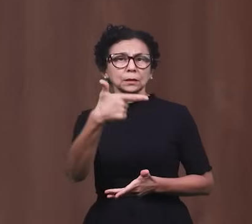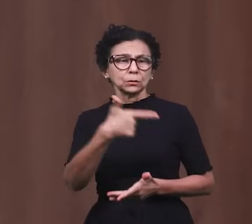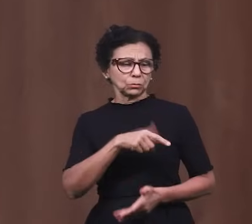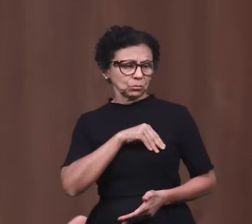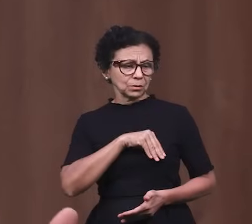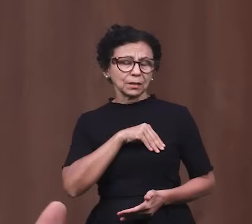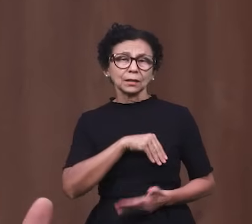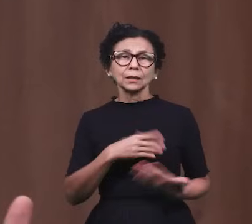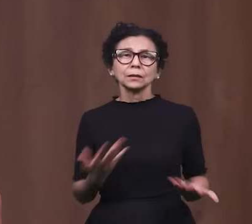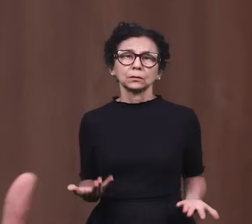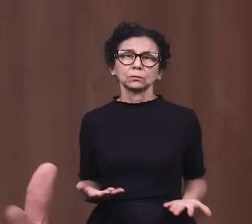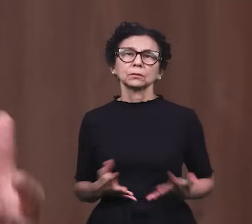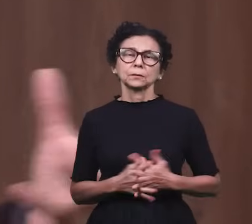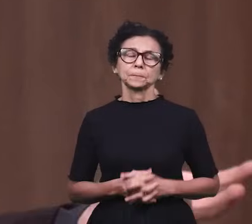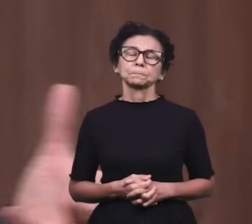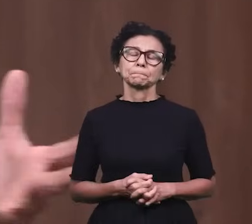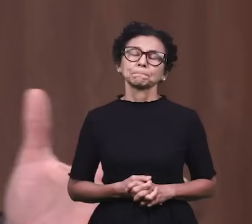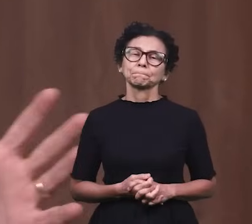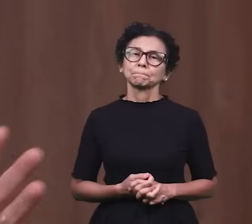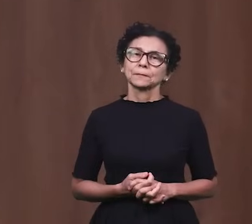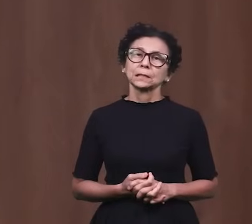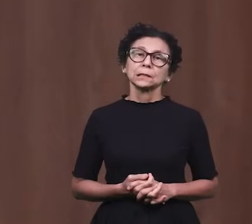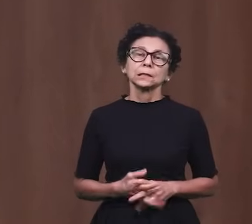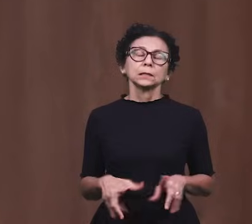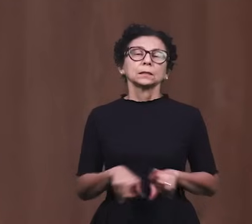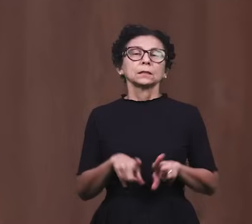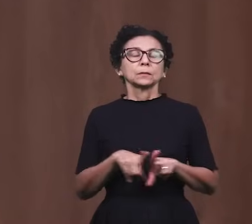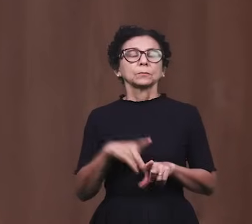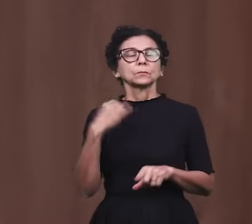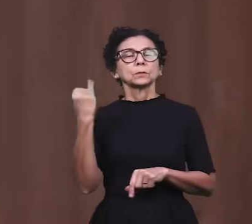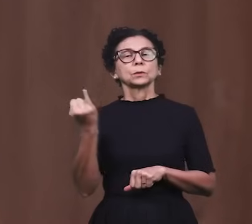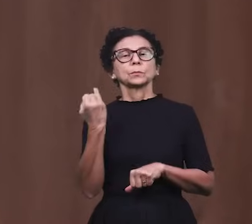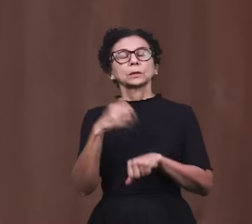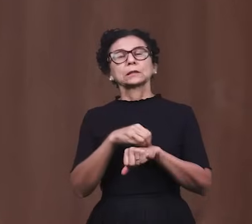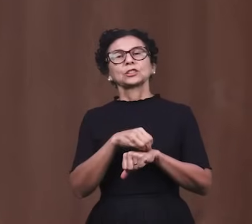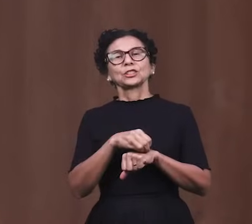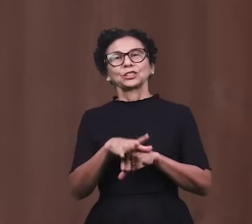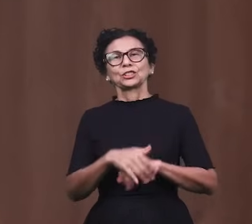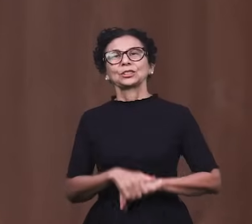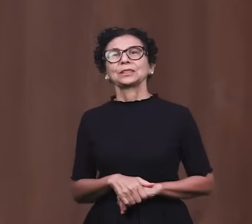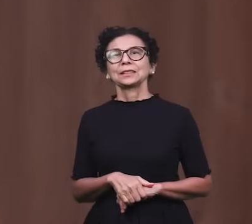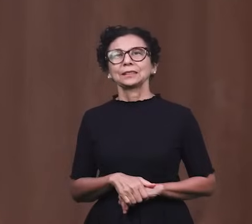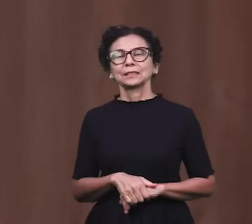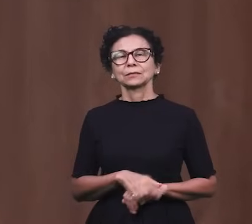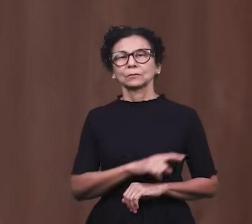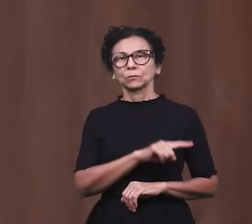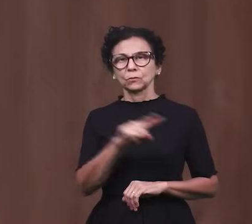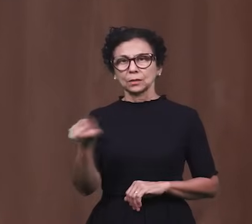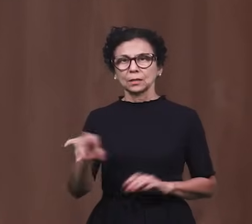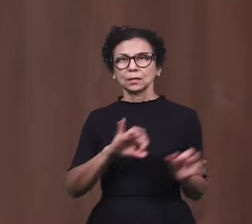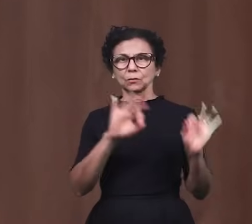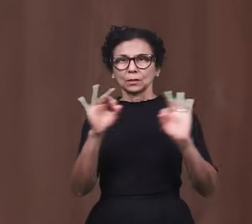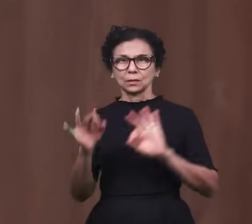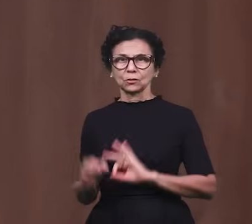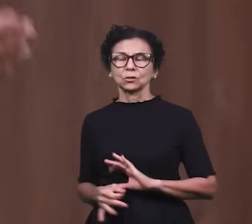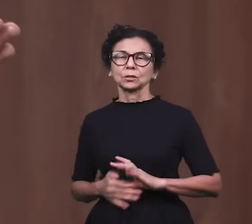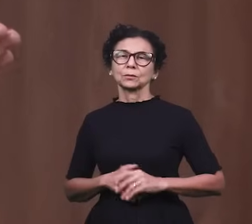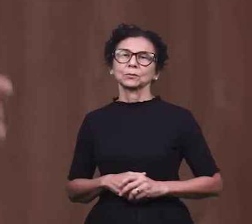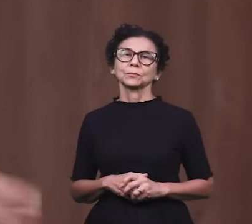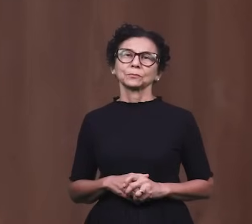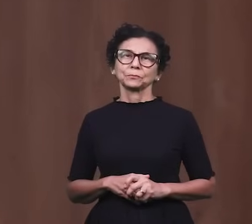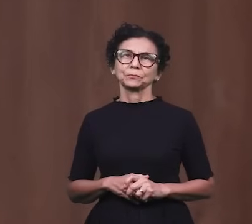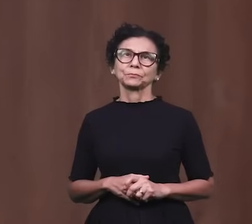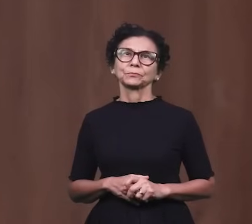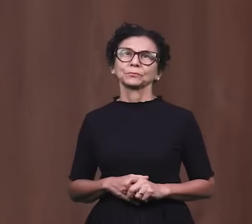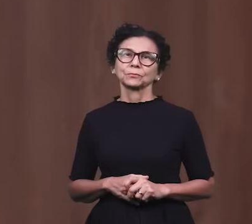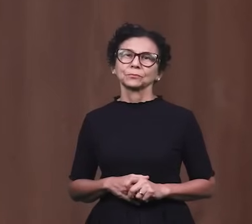resolver aquilo, tá? Às vezes ela já teve uma desorganização financeira. E uma dica muito importante, que eu tenho certeza que todos os jovens que